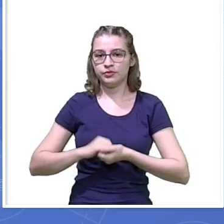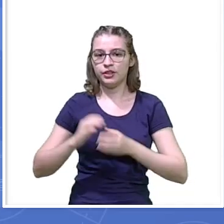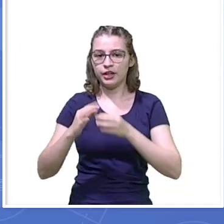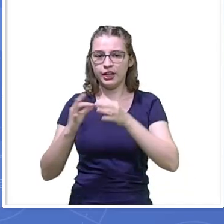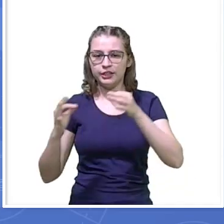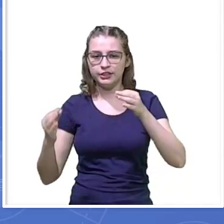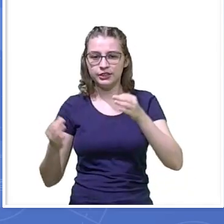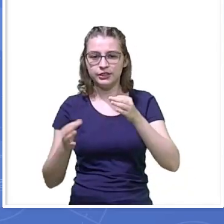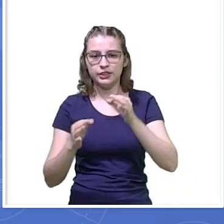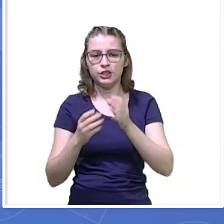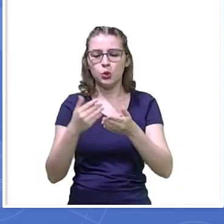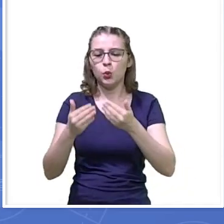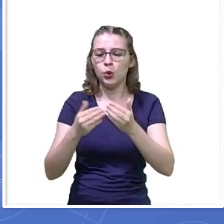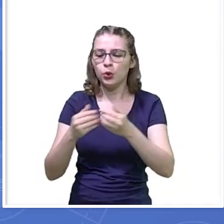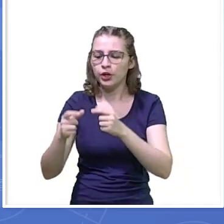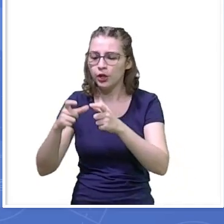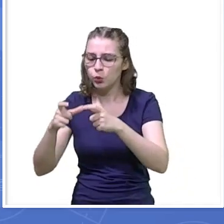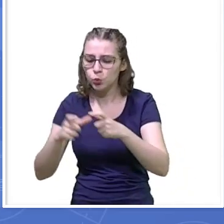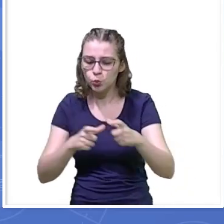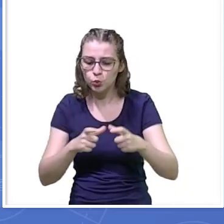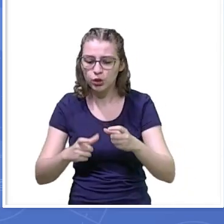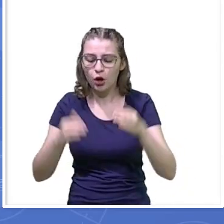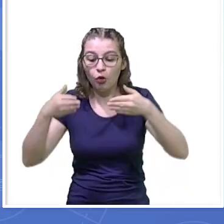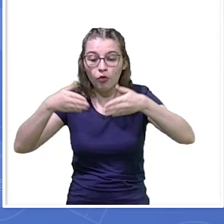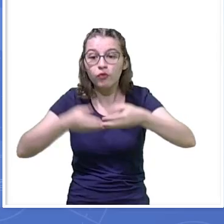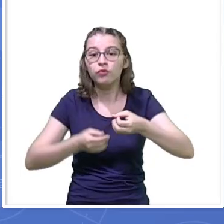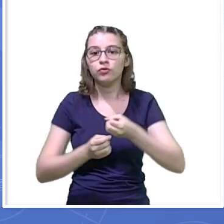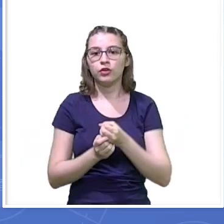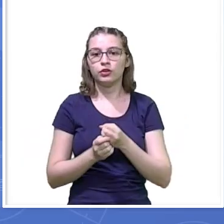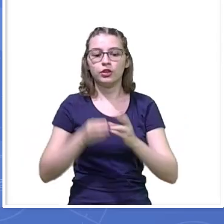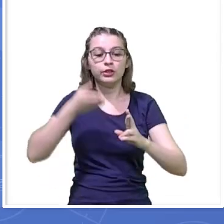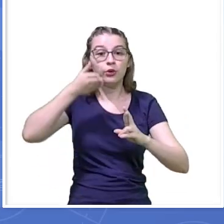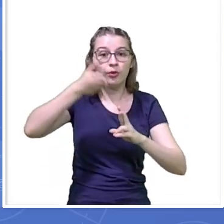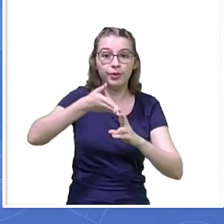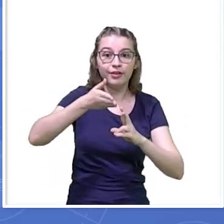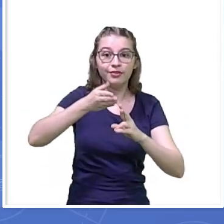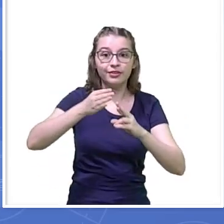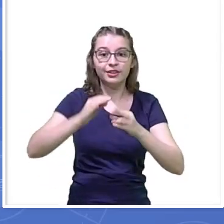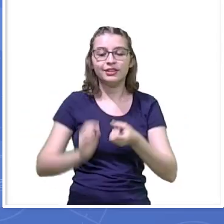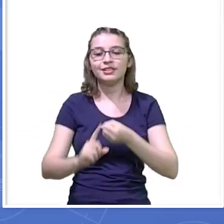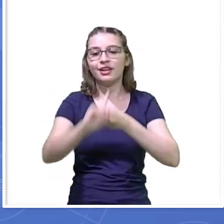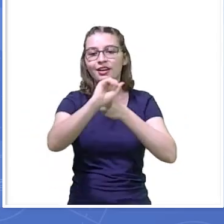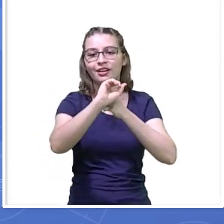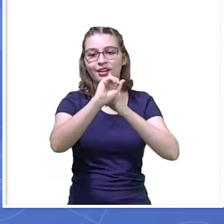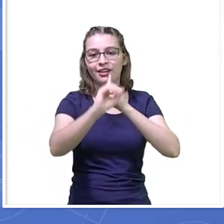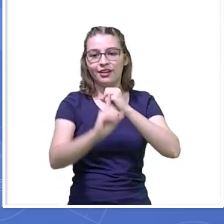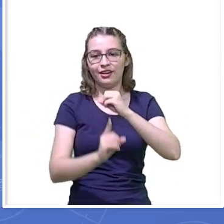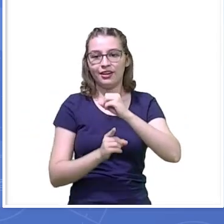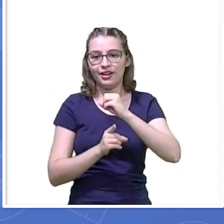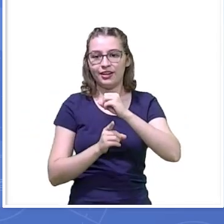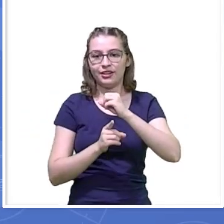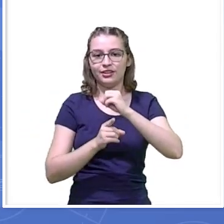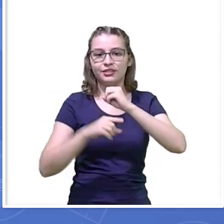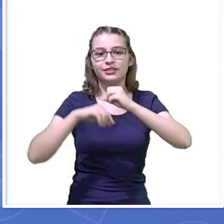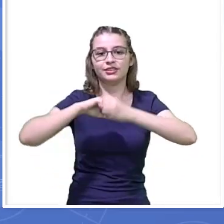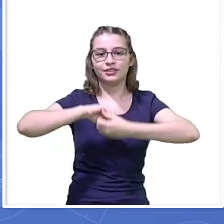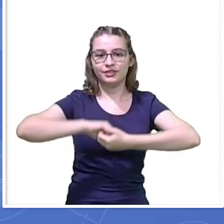qualquer ponto da Terra em relação a Greenwich, estabelecido, né? Greenwich é que foi estabelecido como o